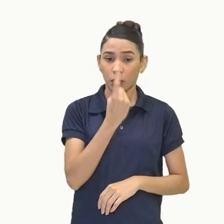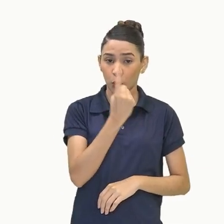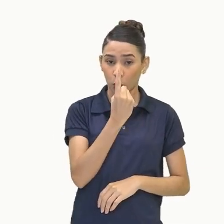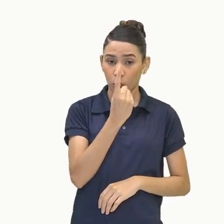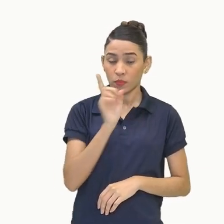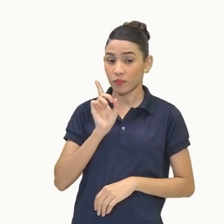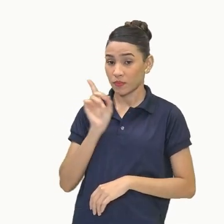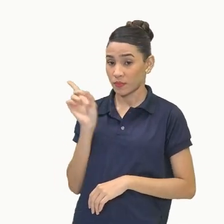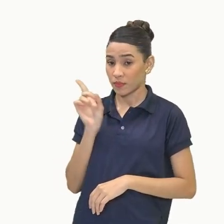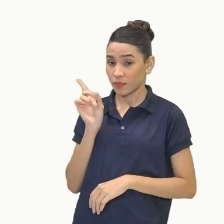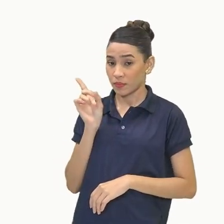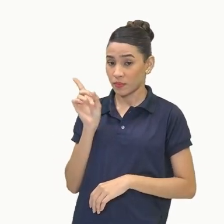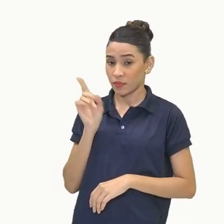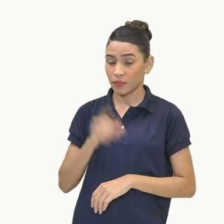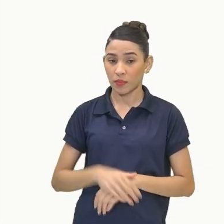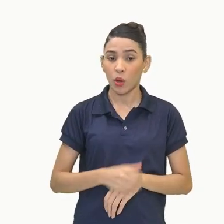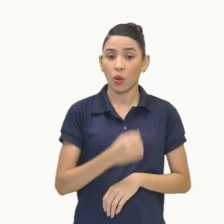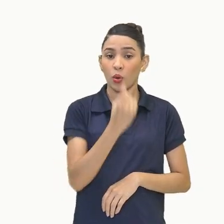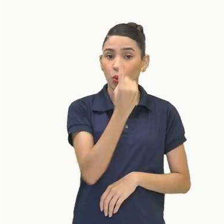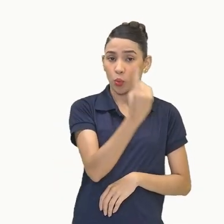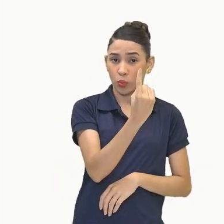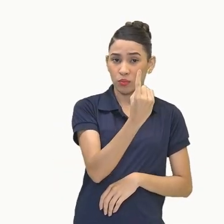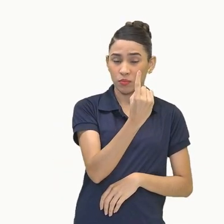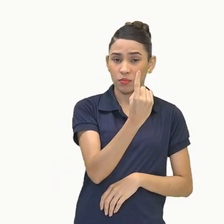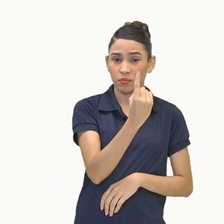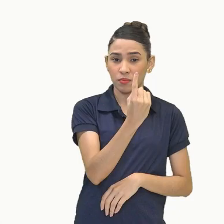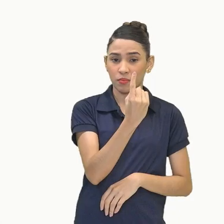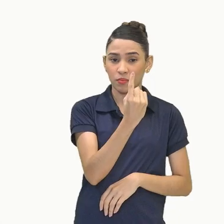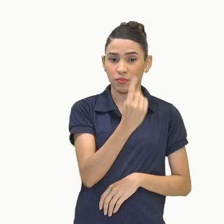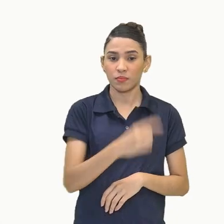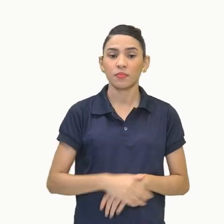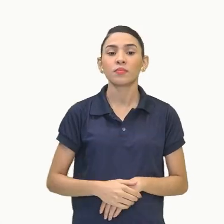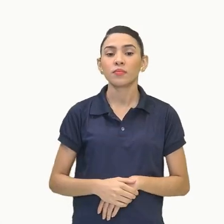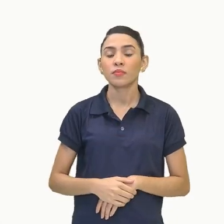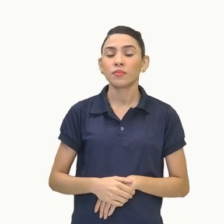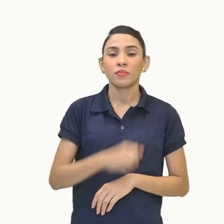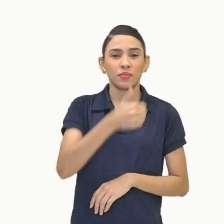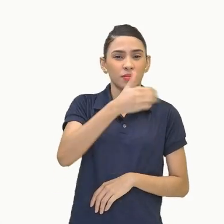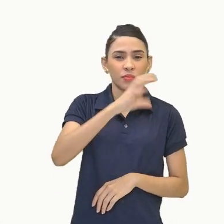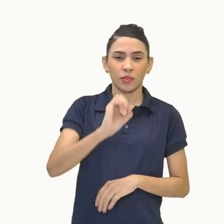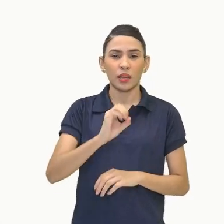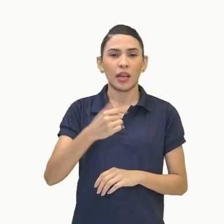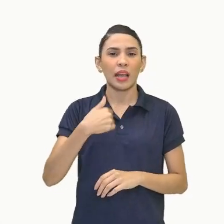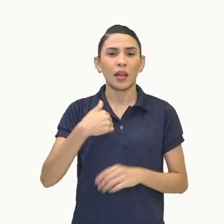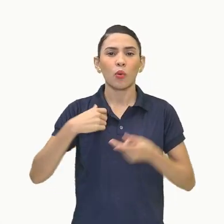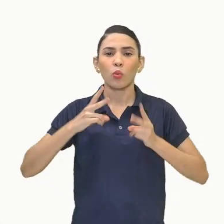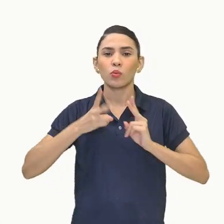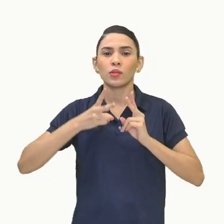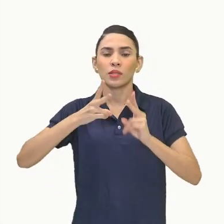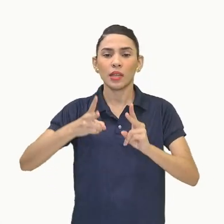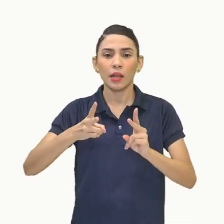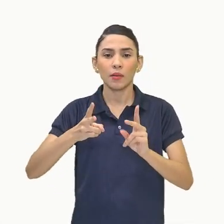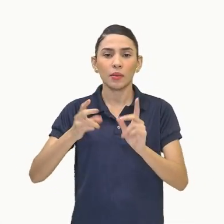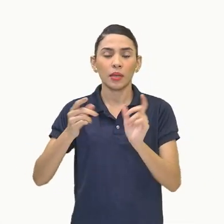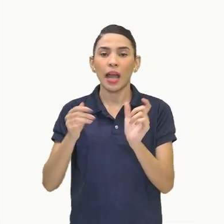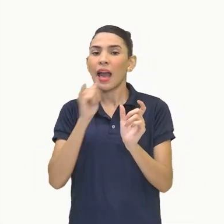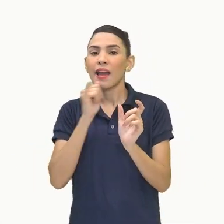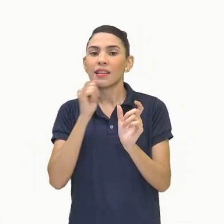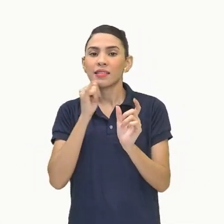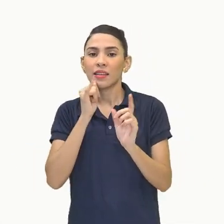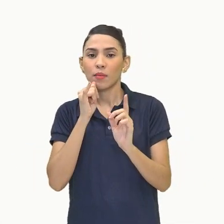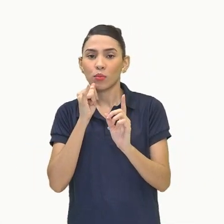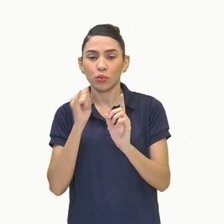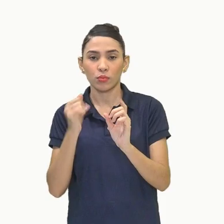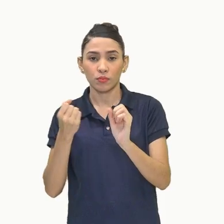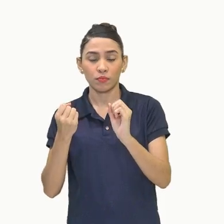aqui, ó, ele está representando o 10. Beleza? Então, eu sempre vou pular uma casa. Pulei essa casa